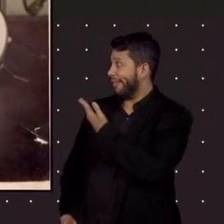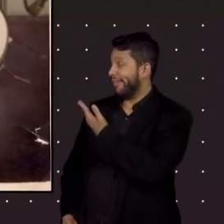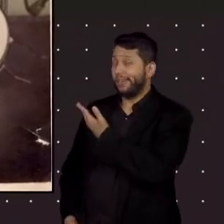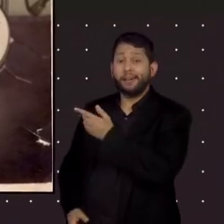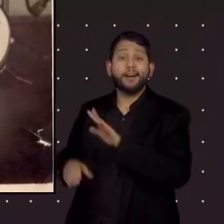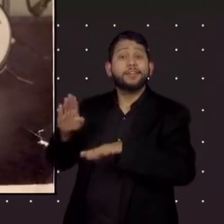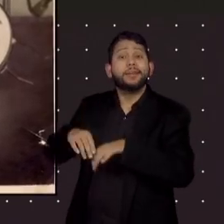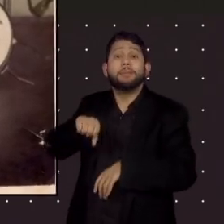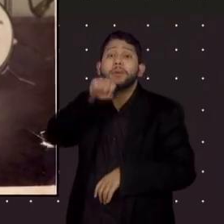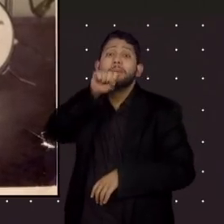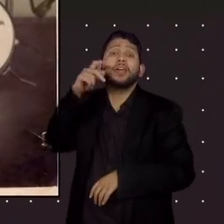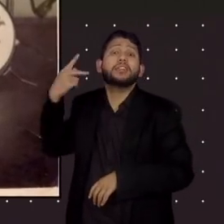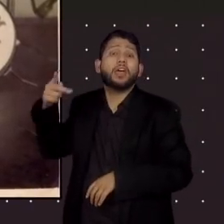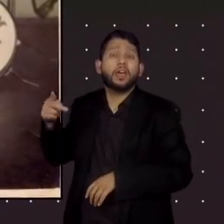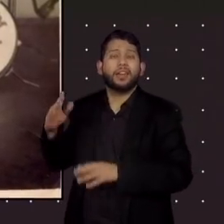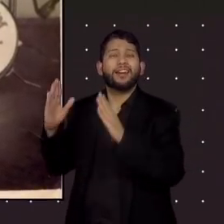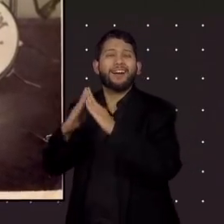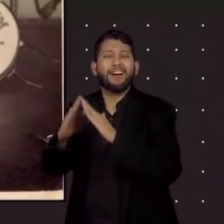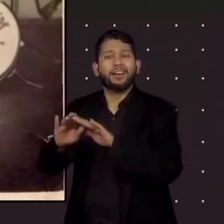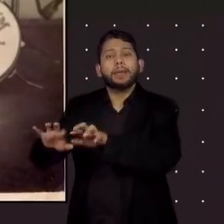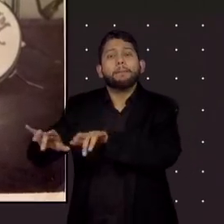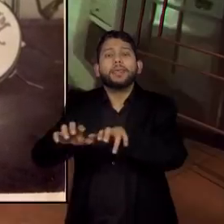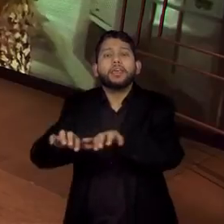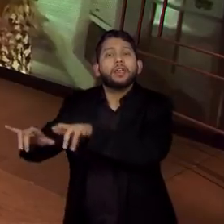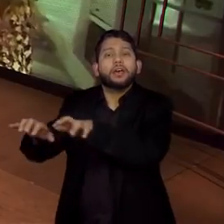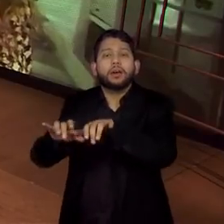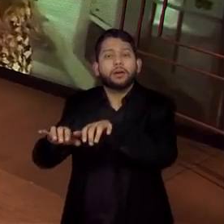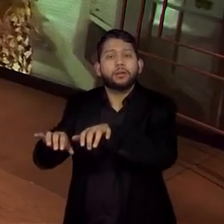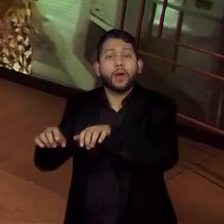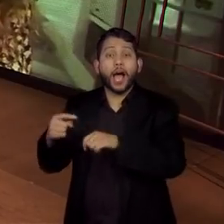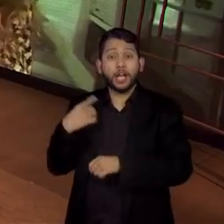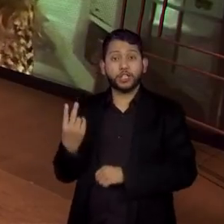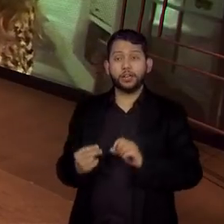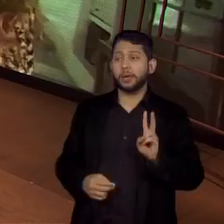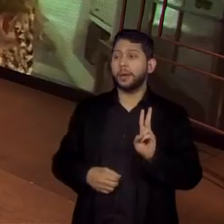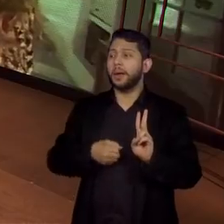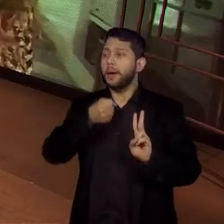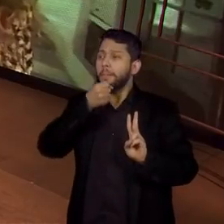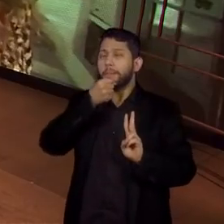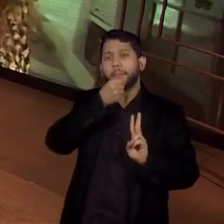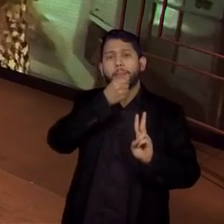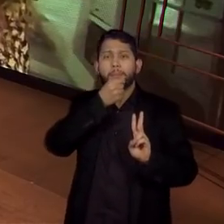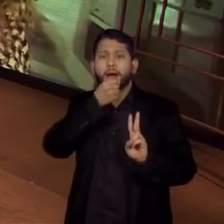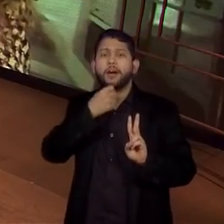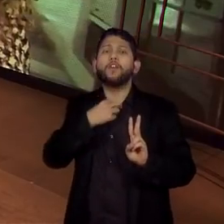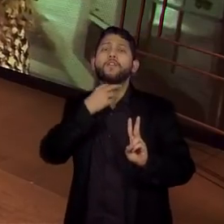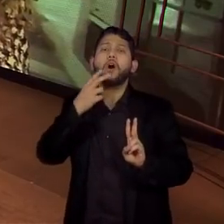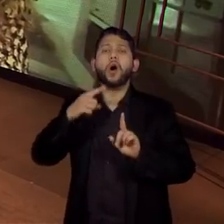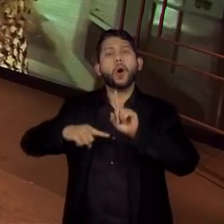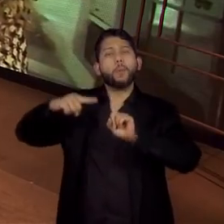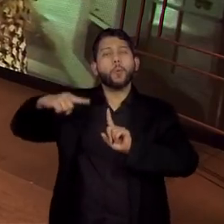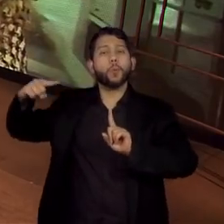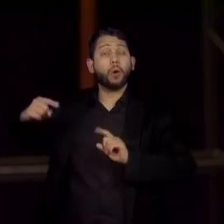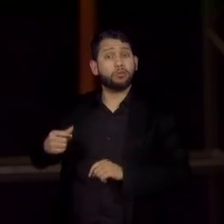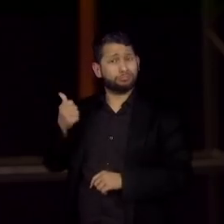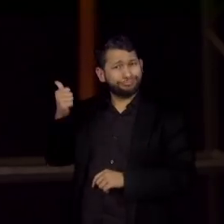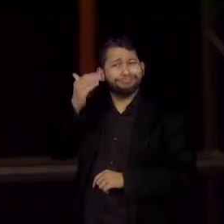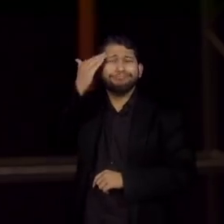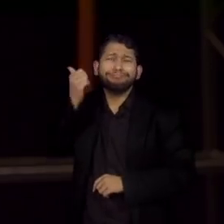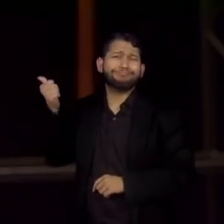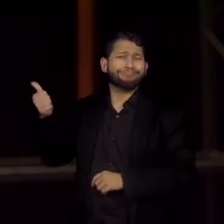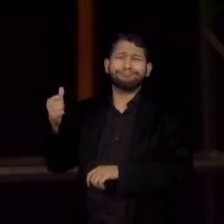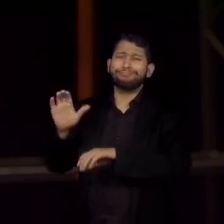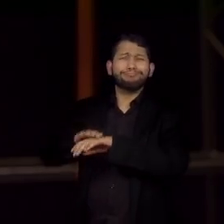dele, a mãe dele tocava piano, nós íamos ensaiar, tirar tom de músicas e tudo. E o Gilson se tornou